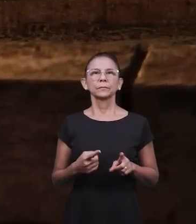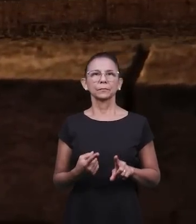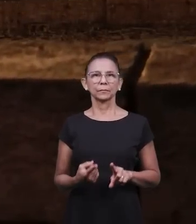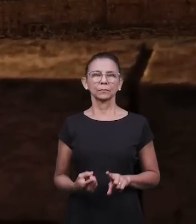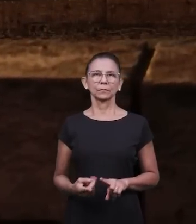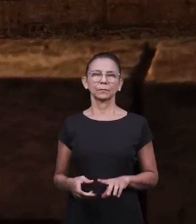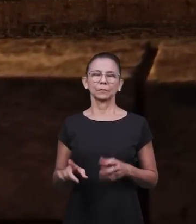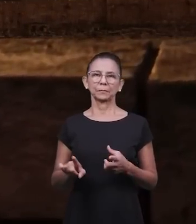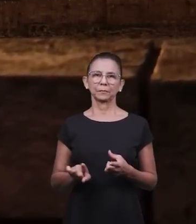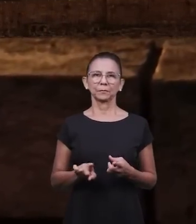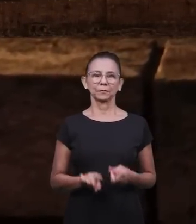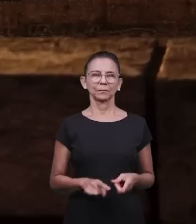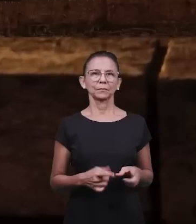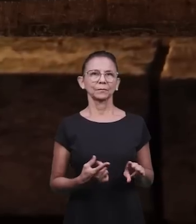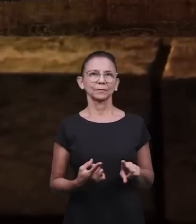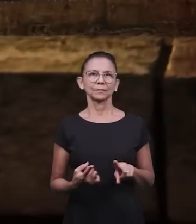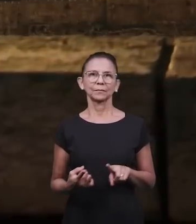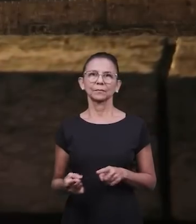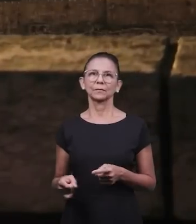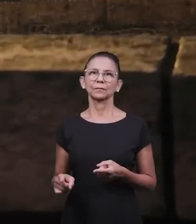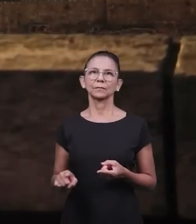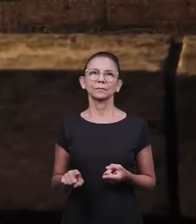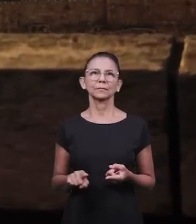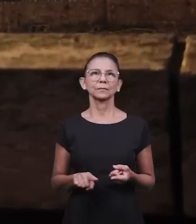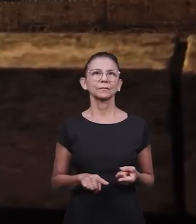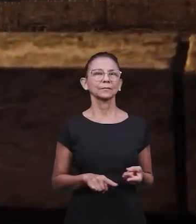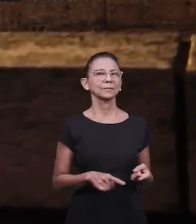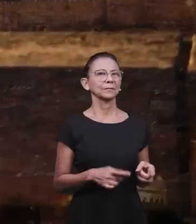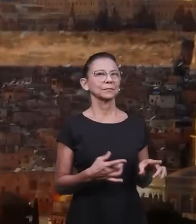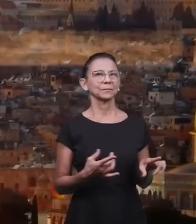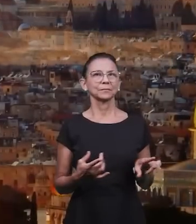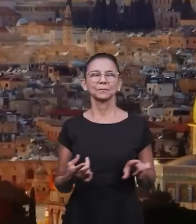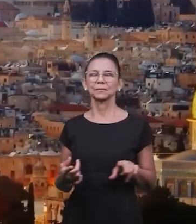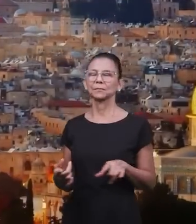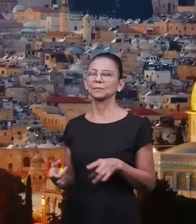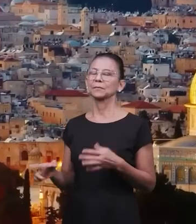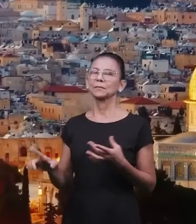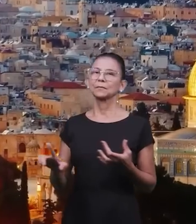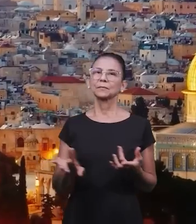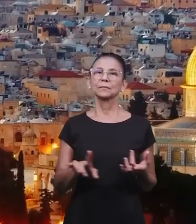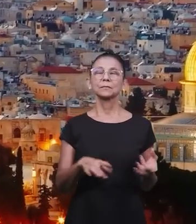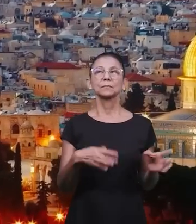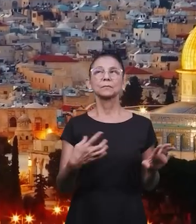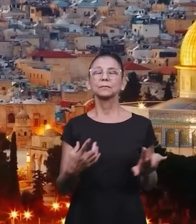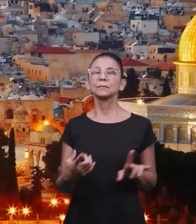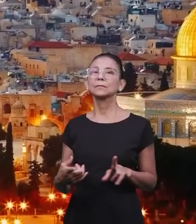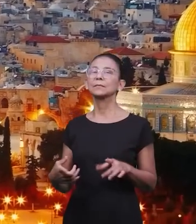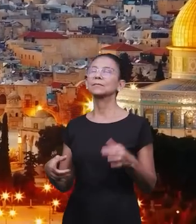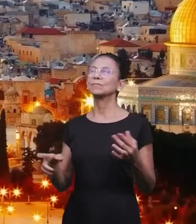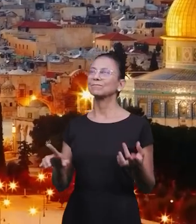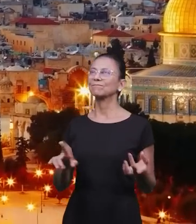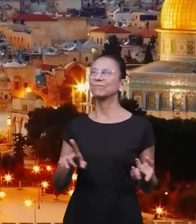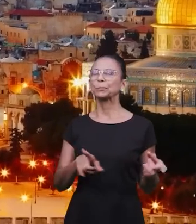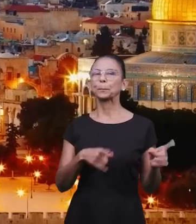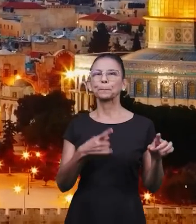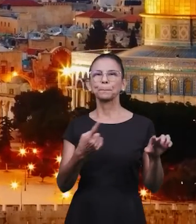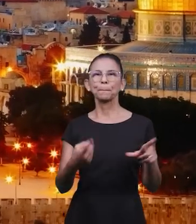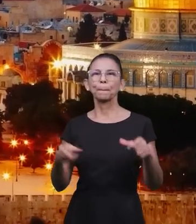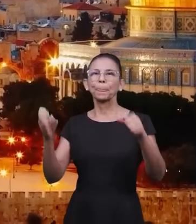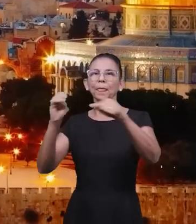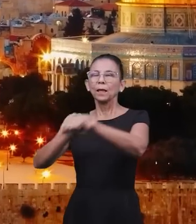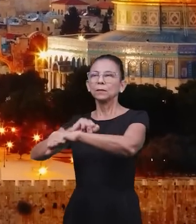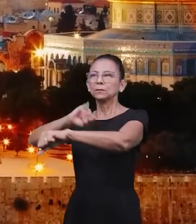compôs uma canção chamada de Jerusalém de Ouro, que cada um pode pesquisar, uma canção linda que passou a ser o segundo hino nacional